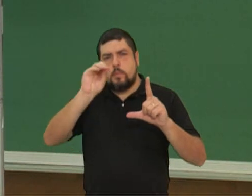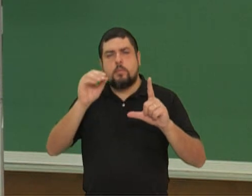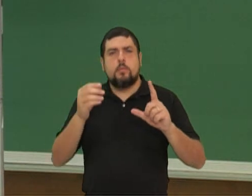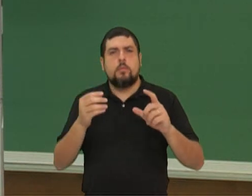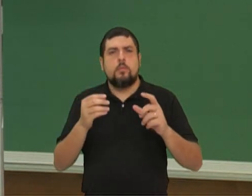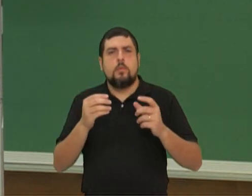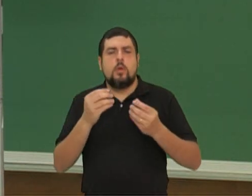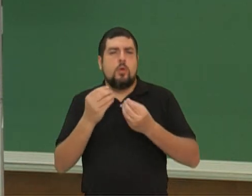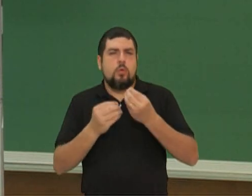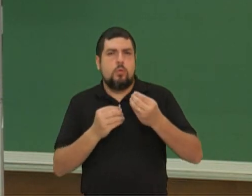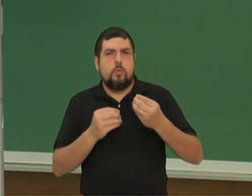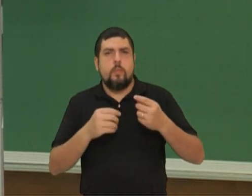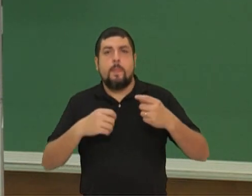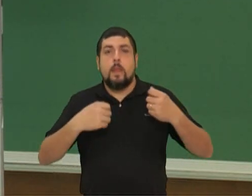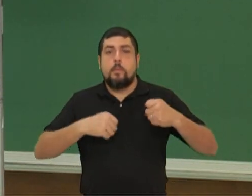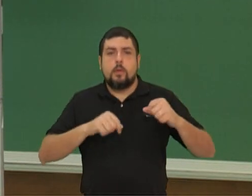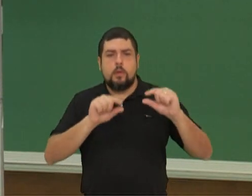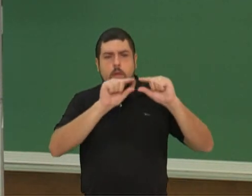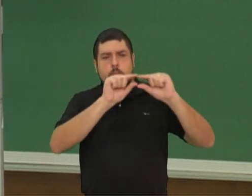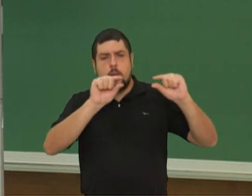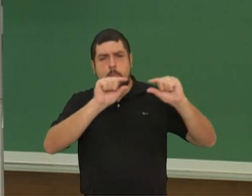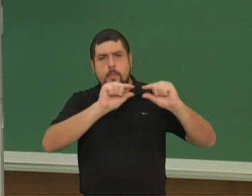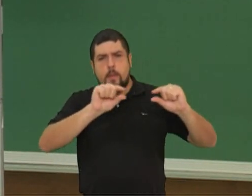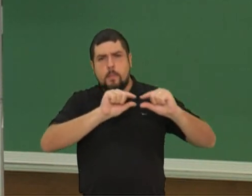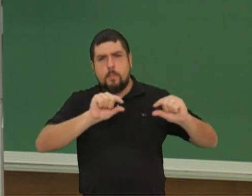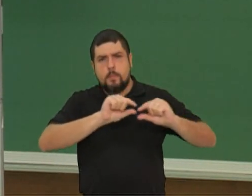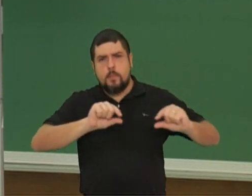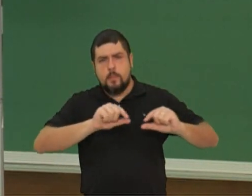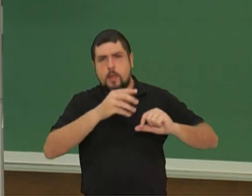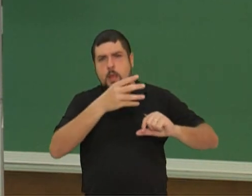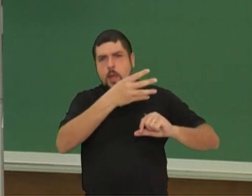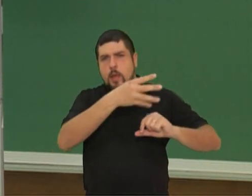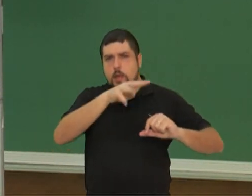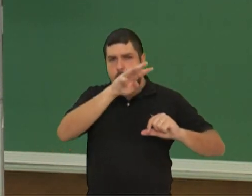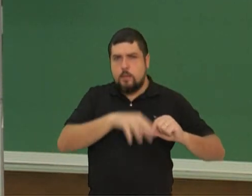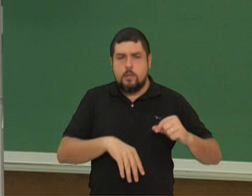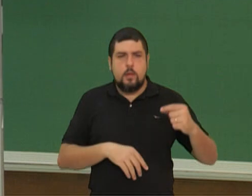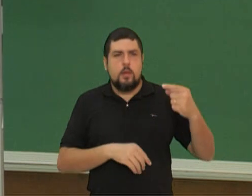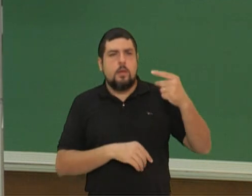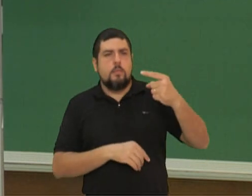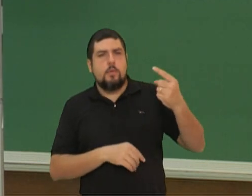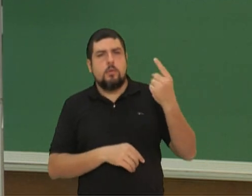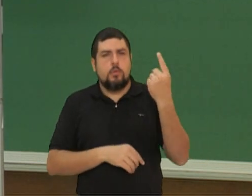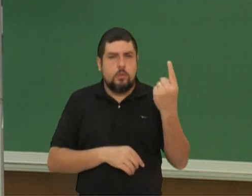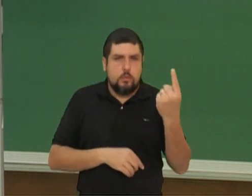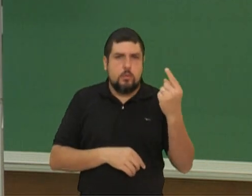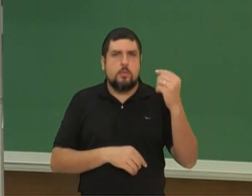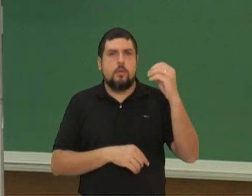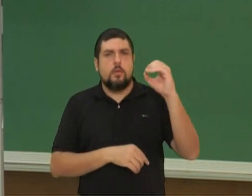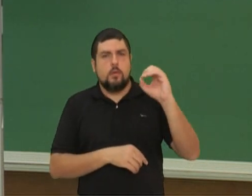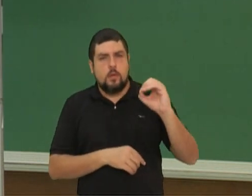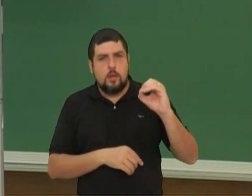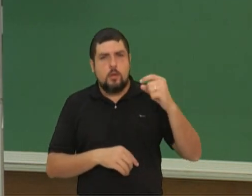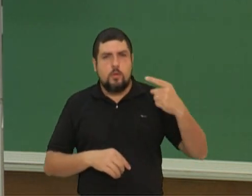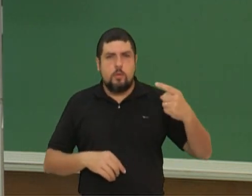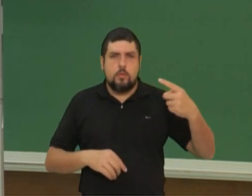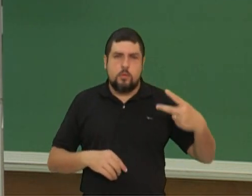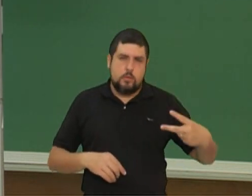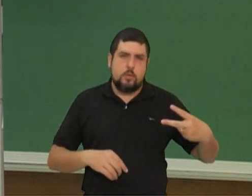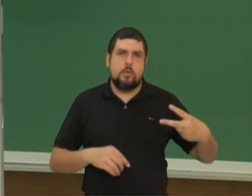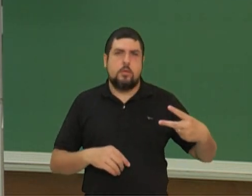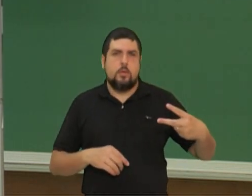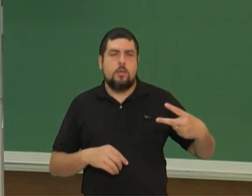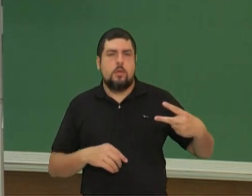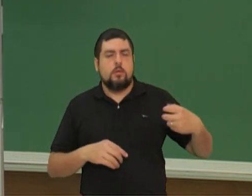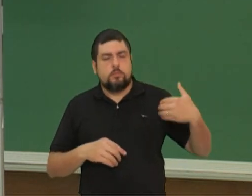gente vem de alguns exercícios sempre escolhendo aí -1, 0, 1 e 2, os